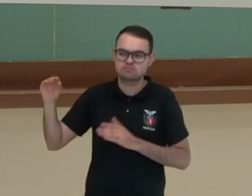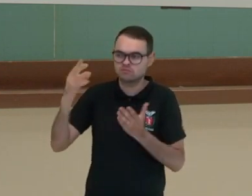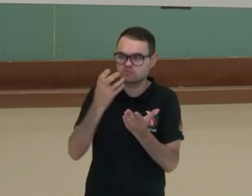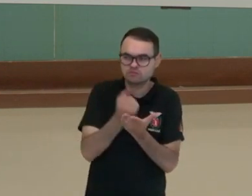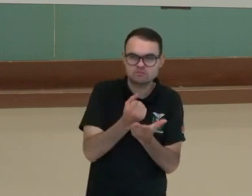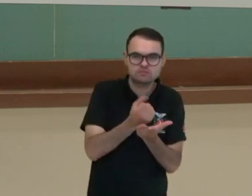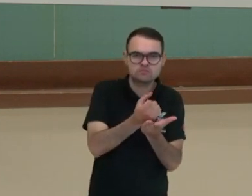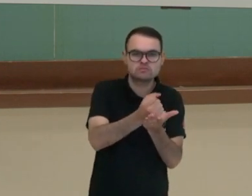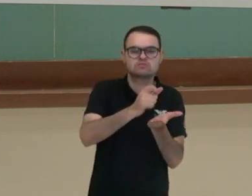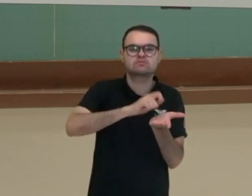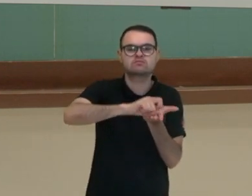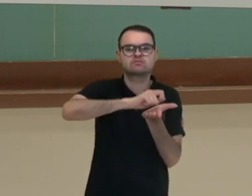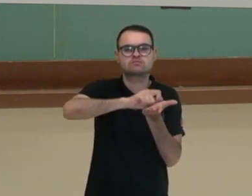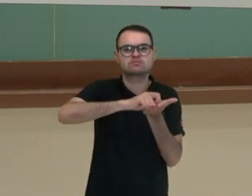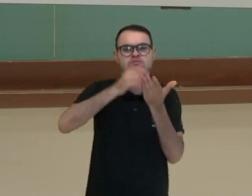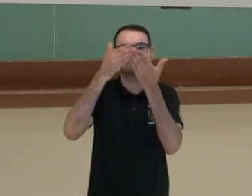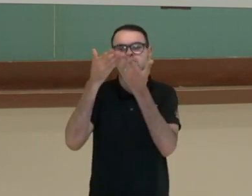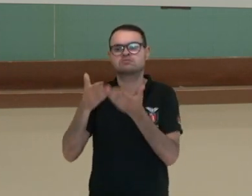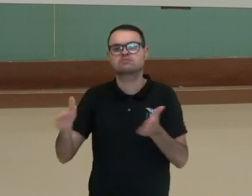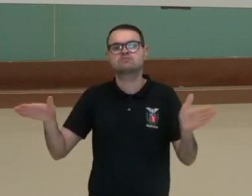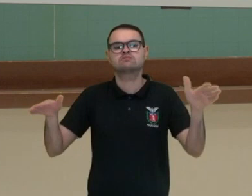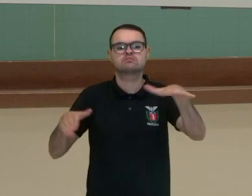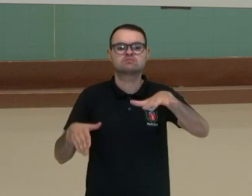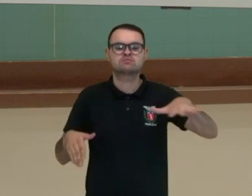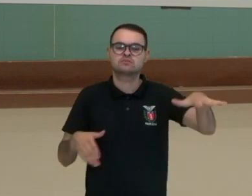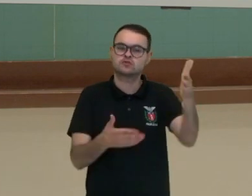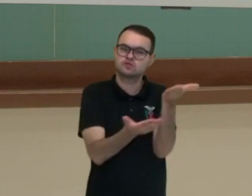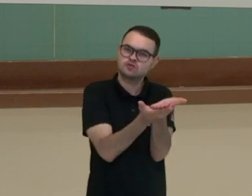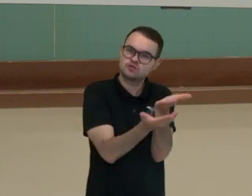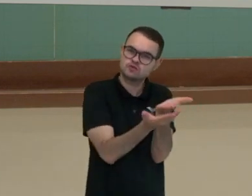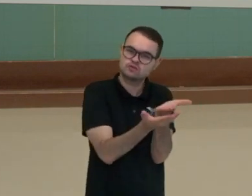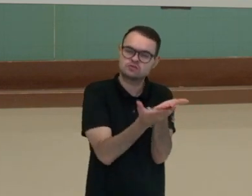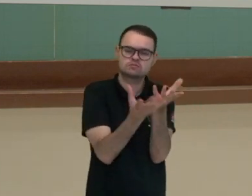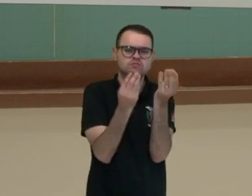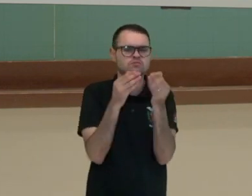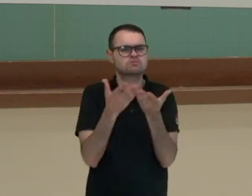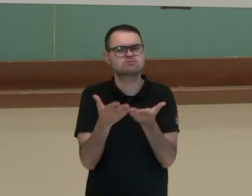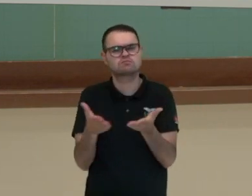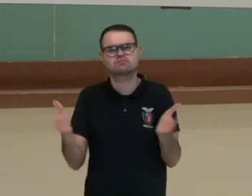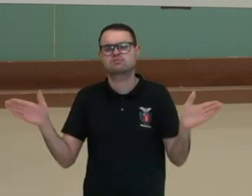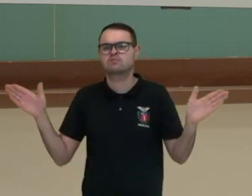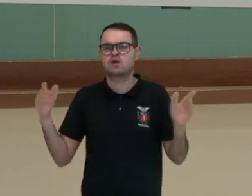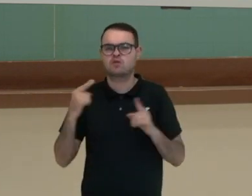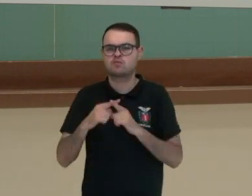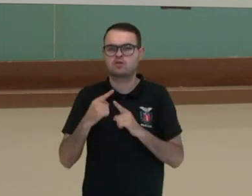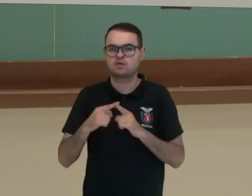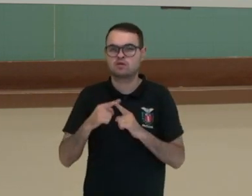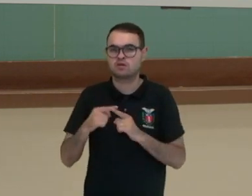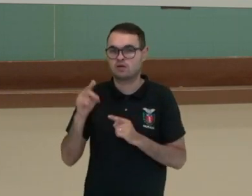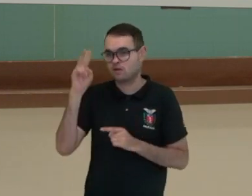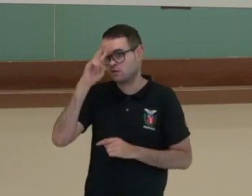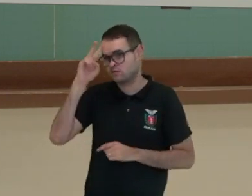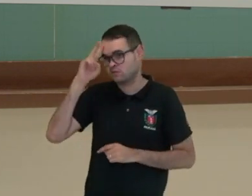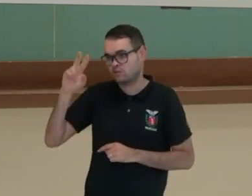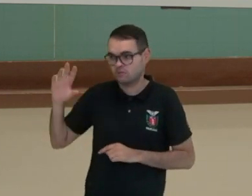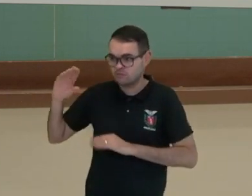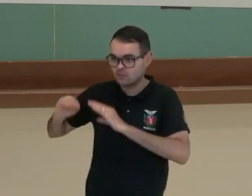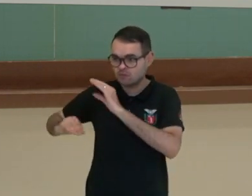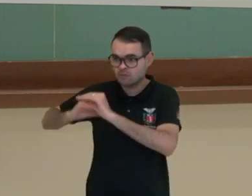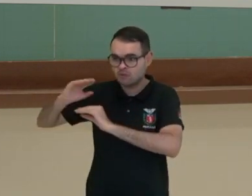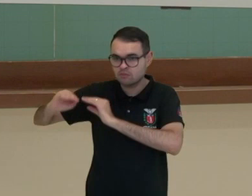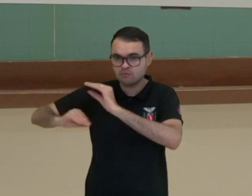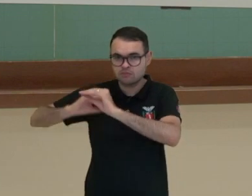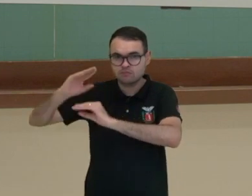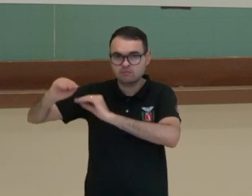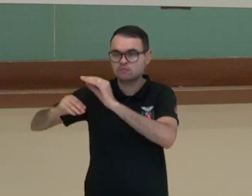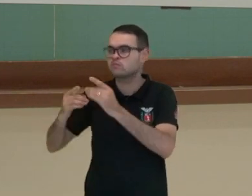a abertura de um campo de estudo de história muito grande, porque a partir da história oral a gente vai